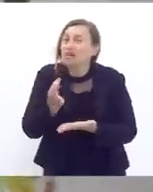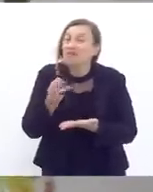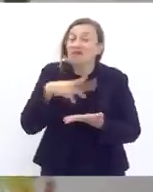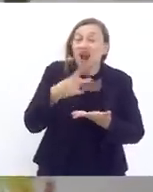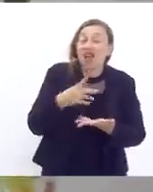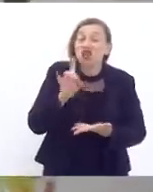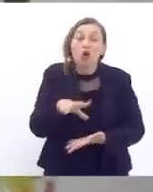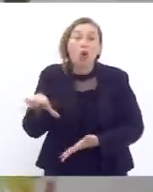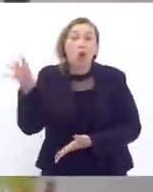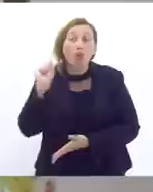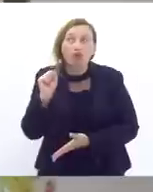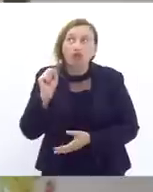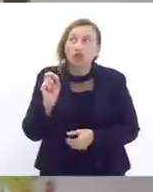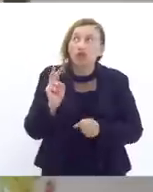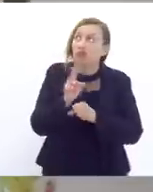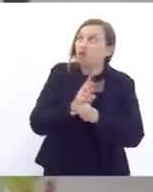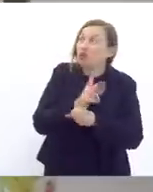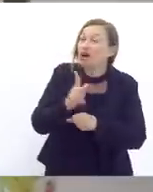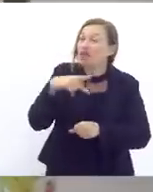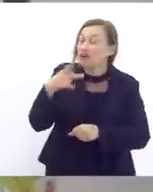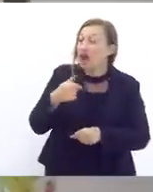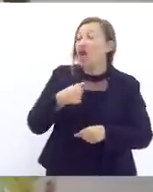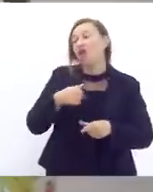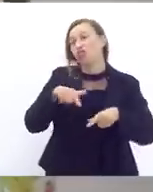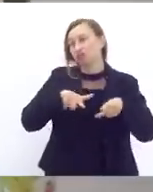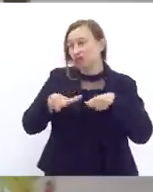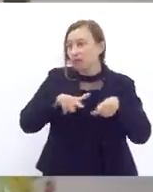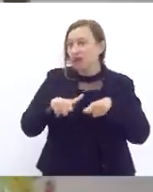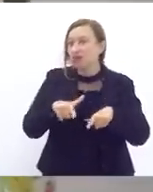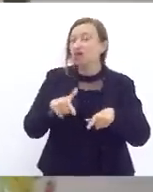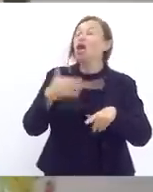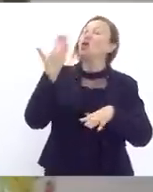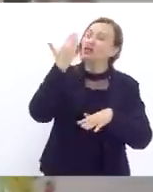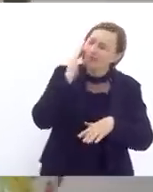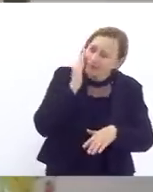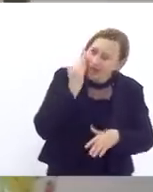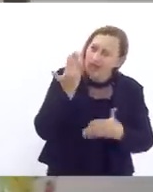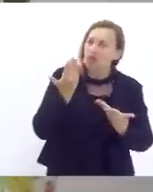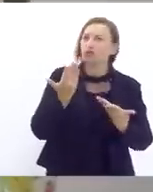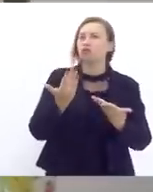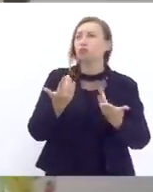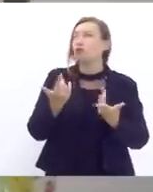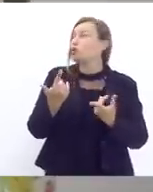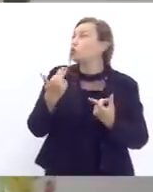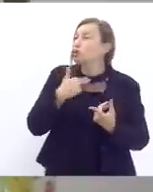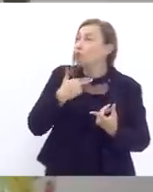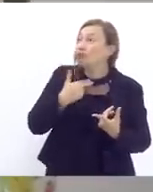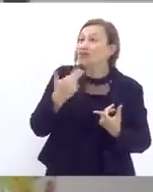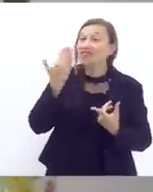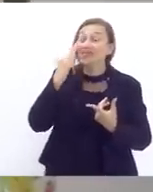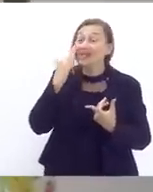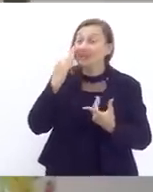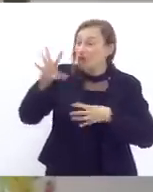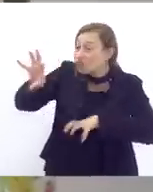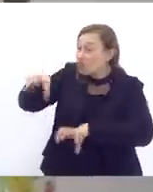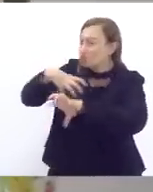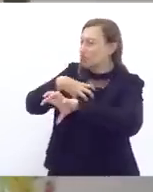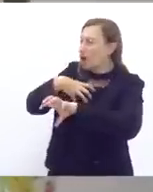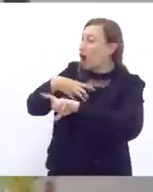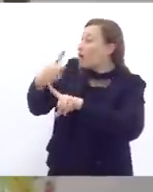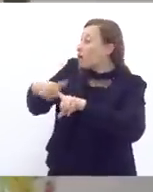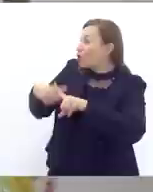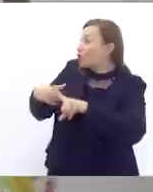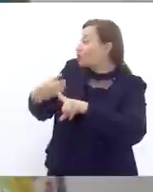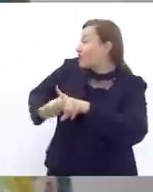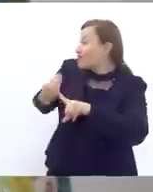só ouvir e procurar dizer eu estou trabalhando eu comprei eu não podia compreender porque eu não tava passando ali no dia